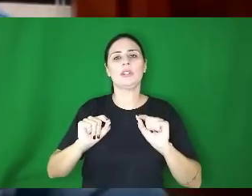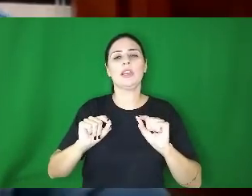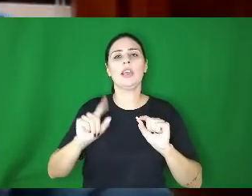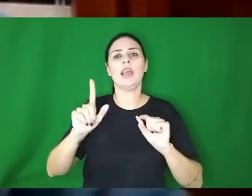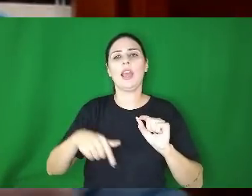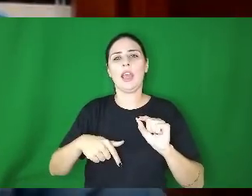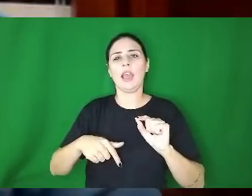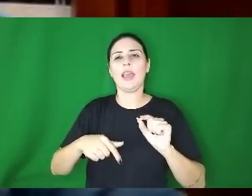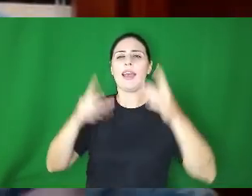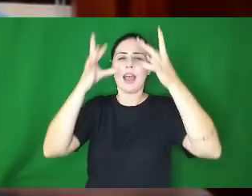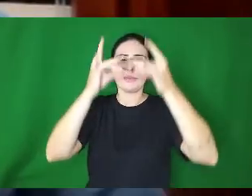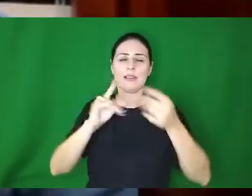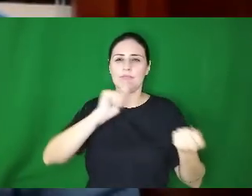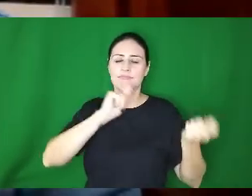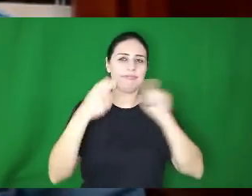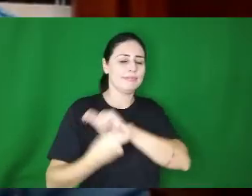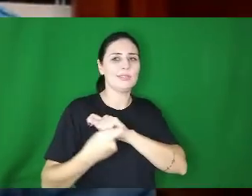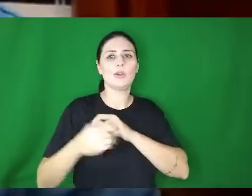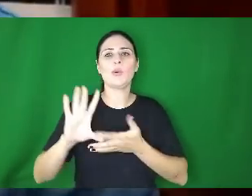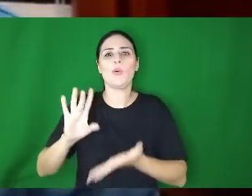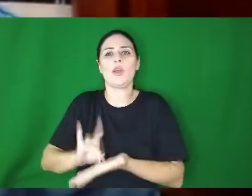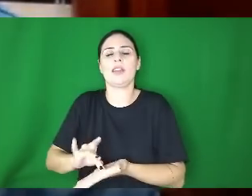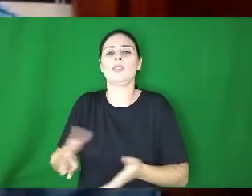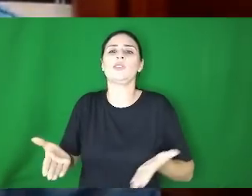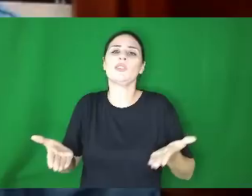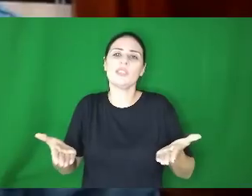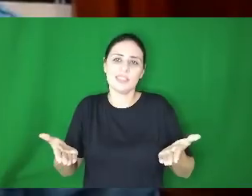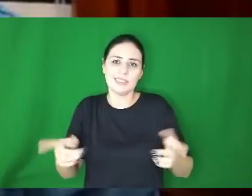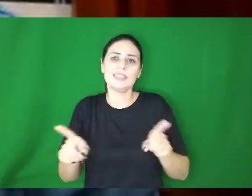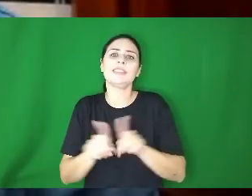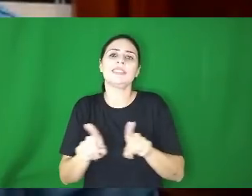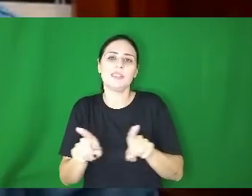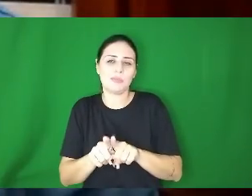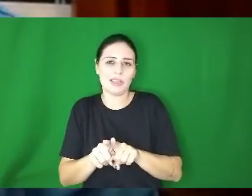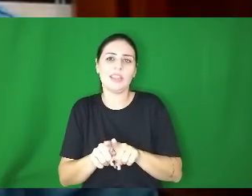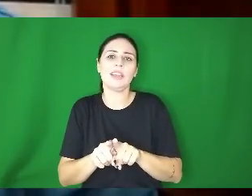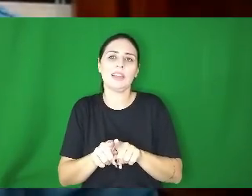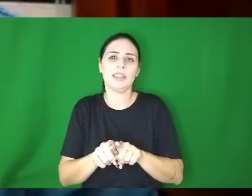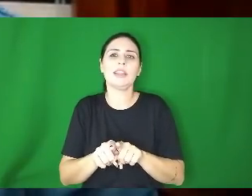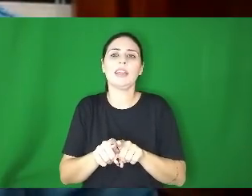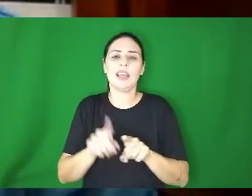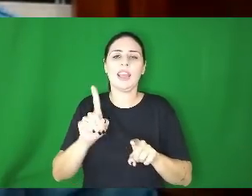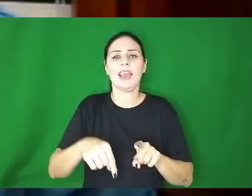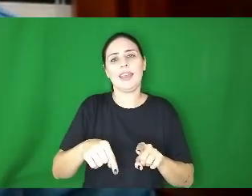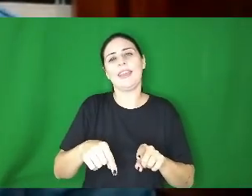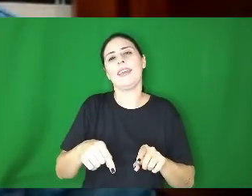coletiva, sistemática. Então, não é só o que caracteriza uma pedagogia histórico-crítica ou teoria